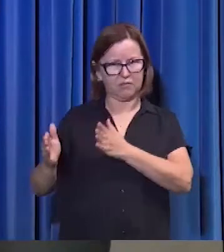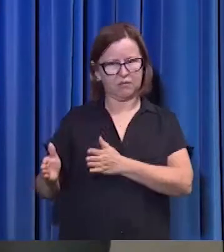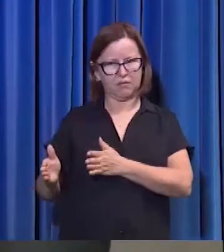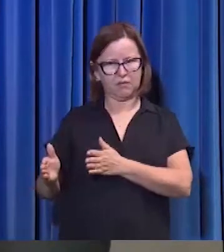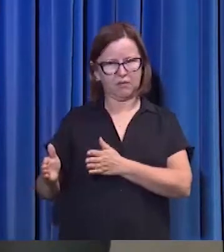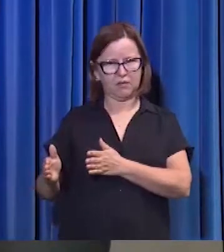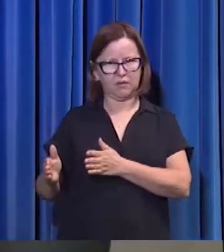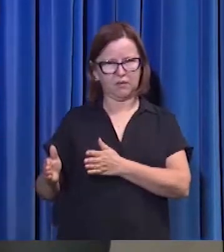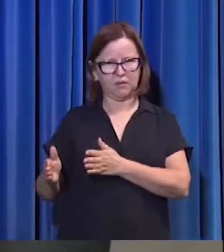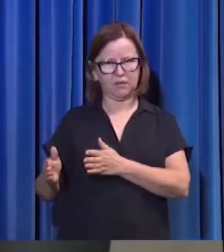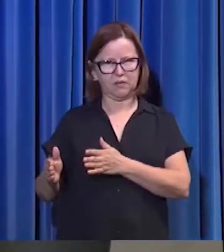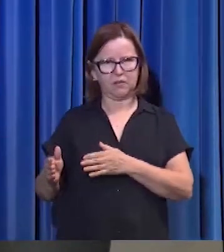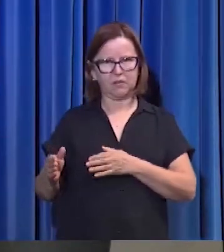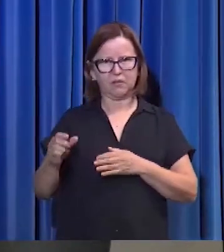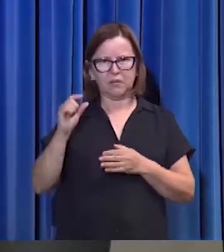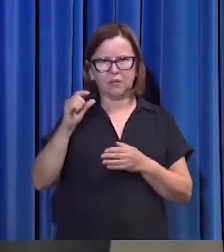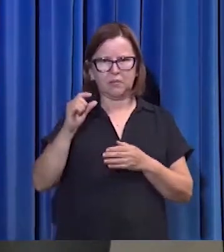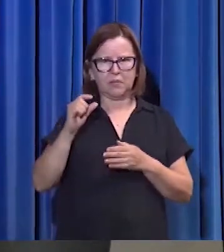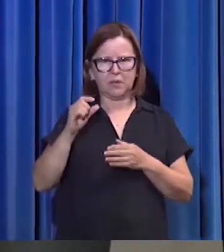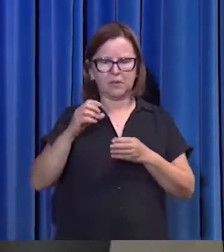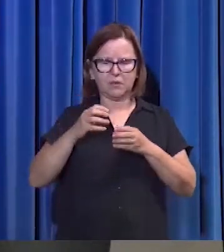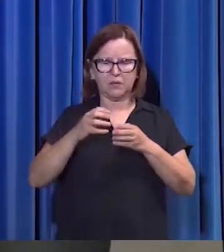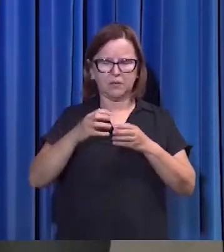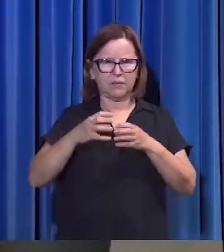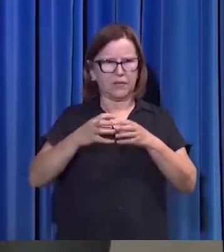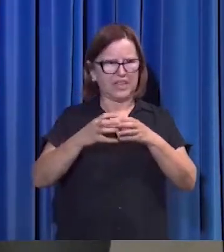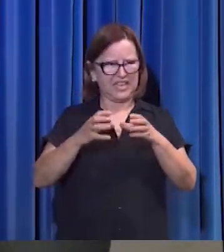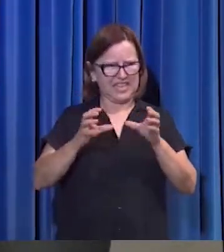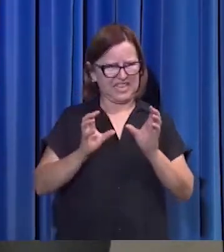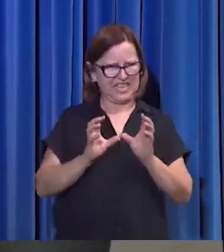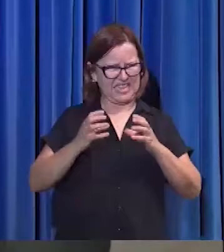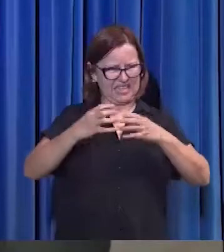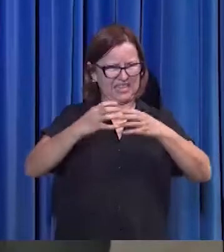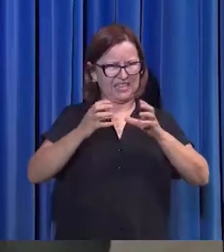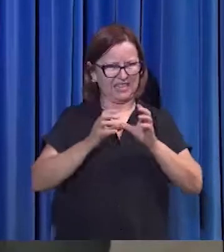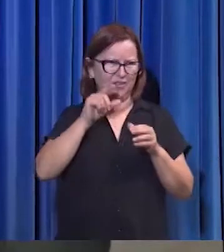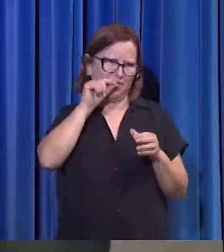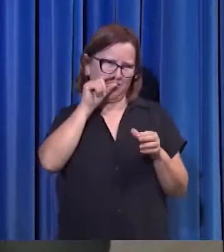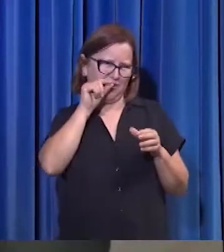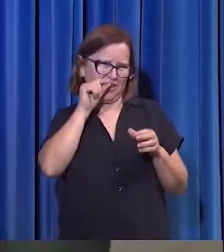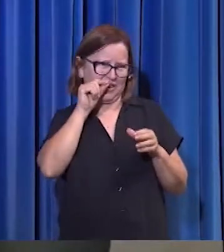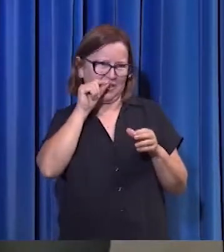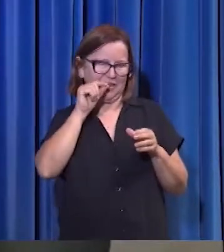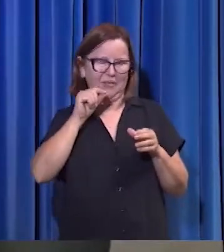um pequenino ninho numa fenda da rocha.